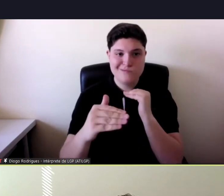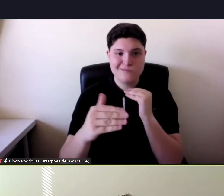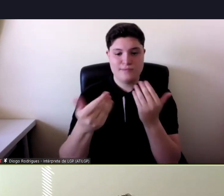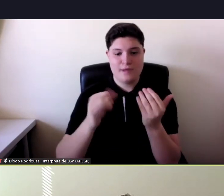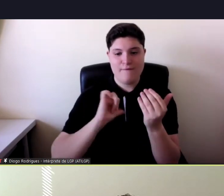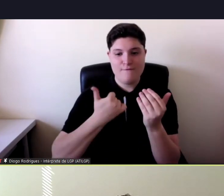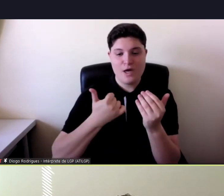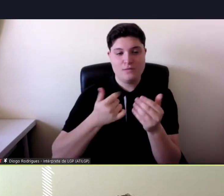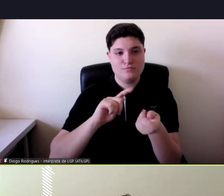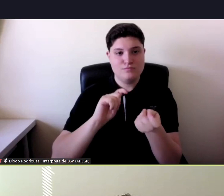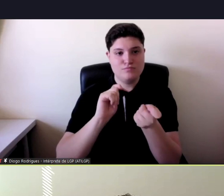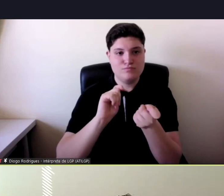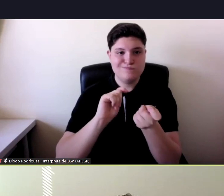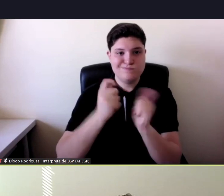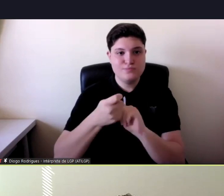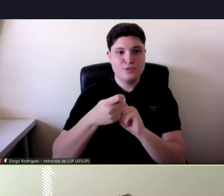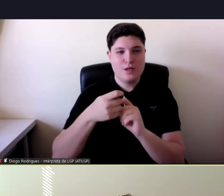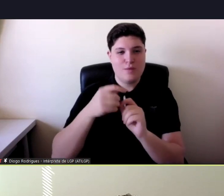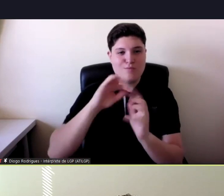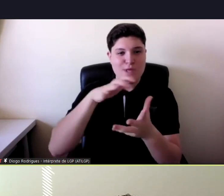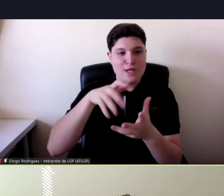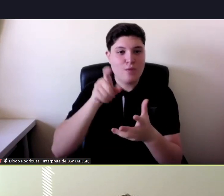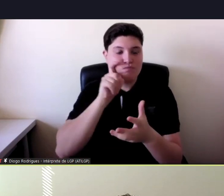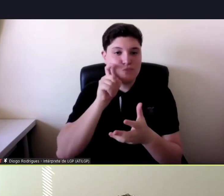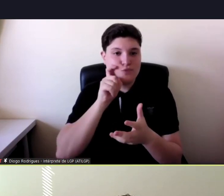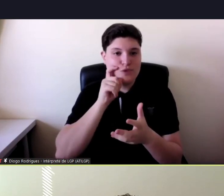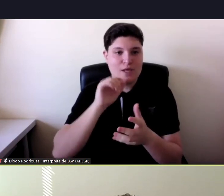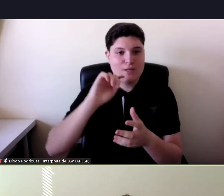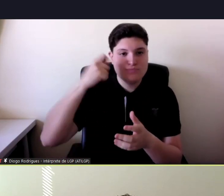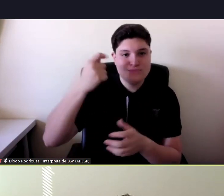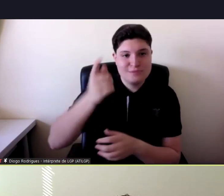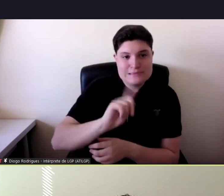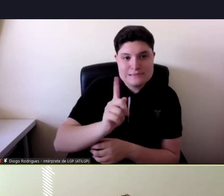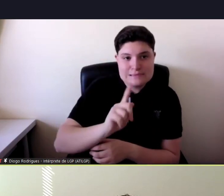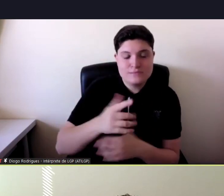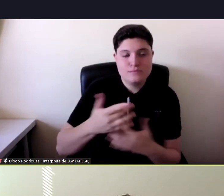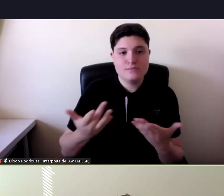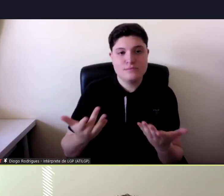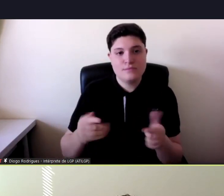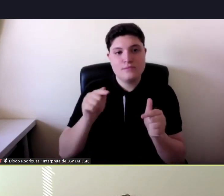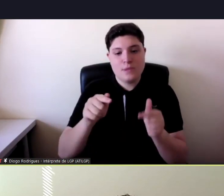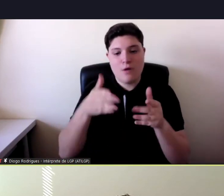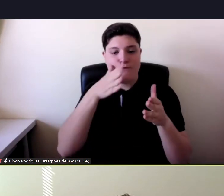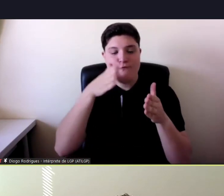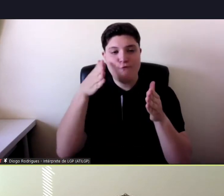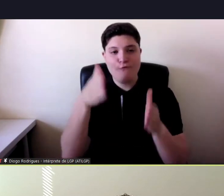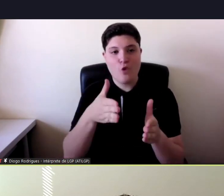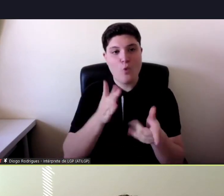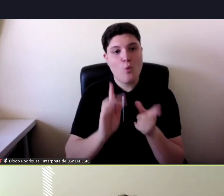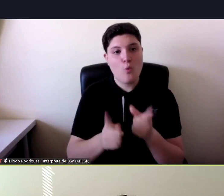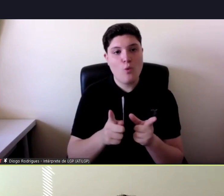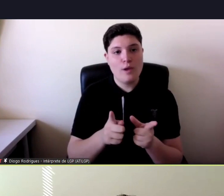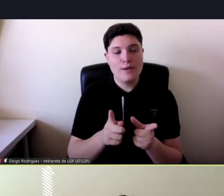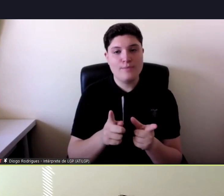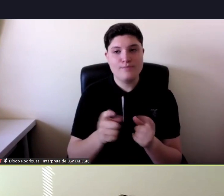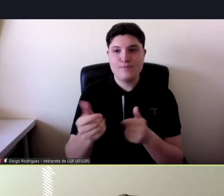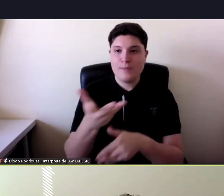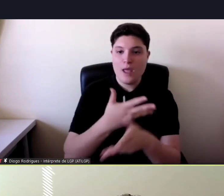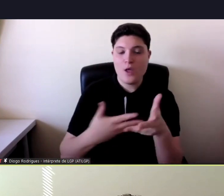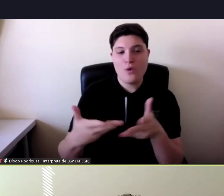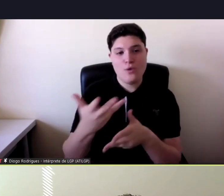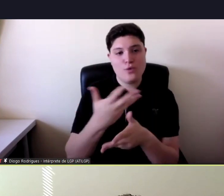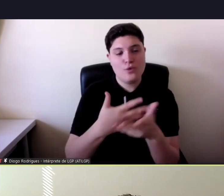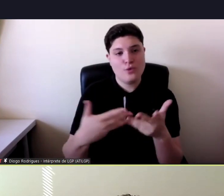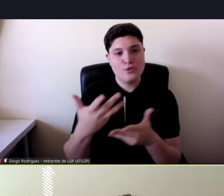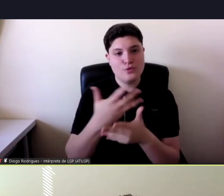renovável, em que são focadas e também muito focadas naquilo que são a